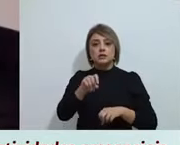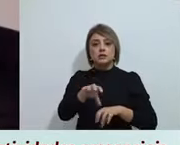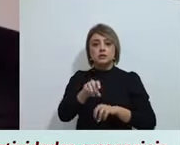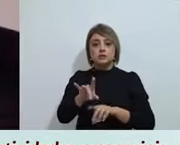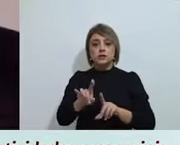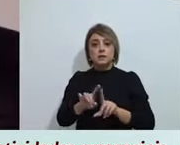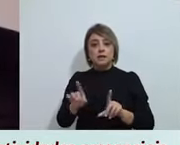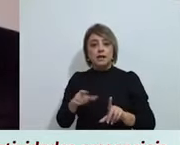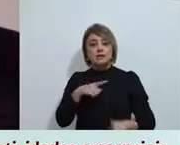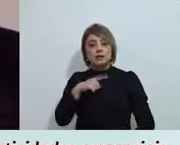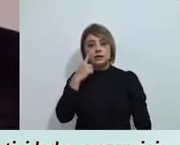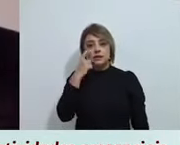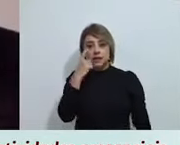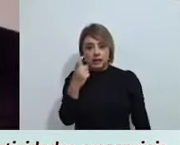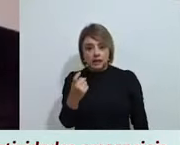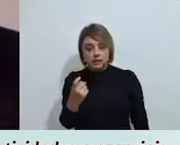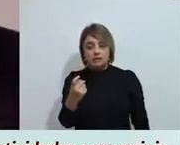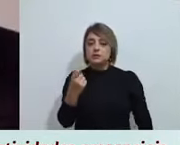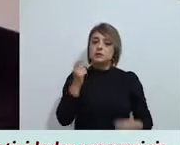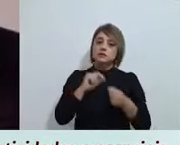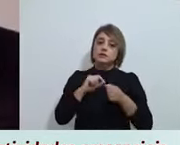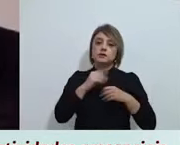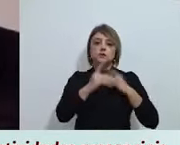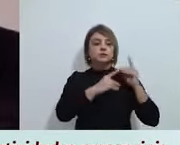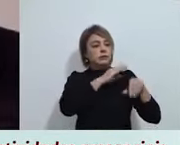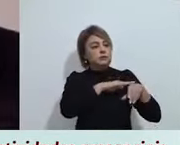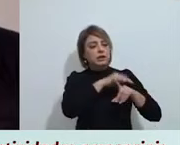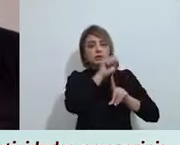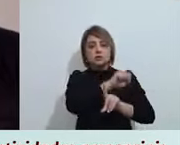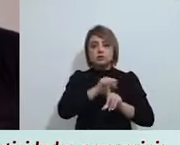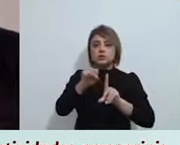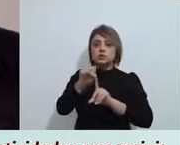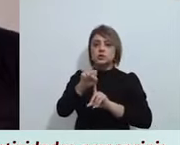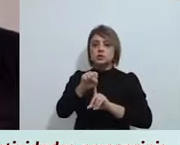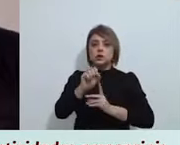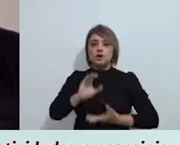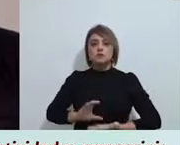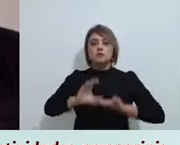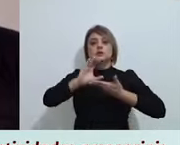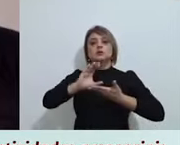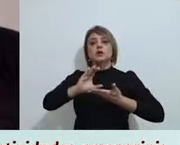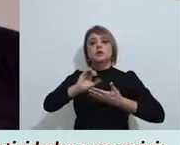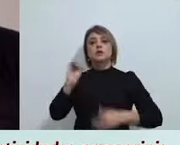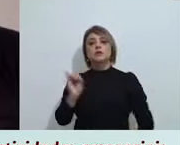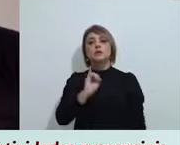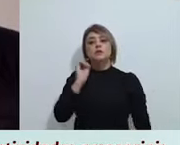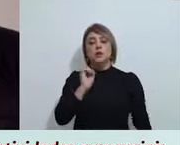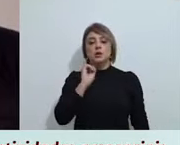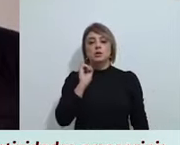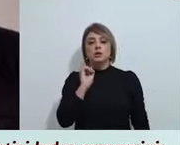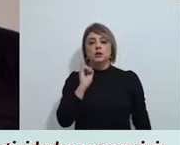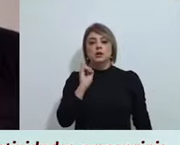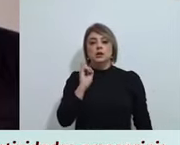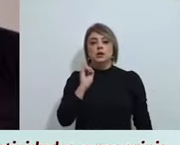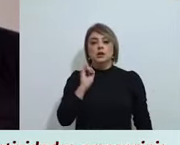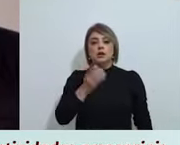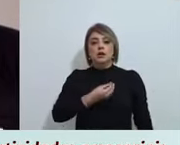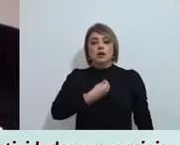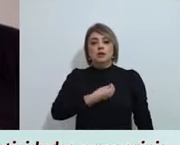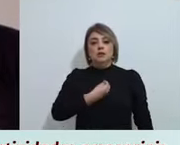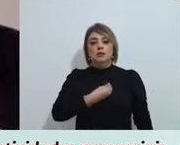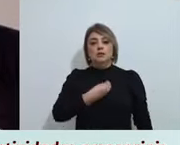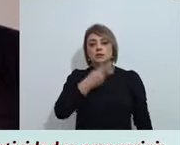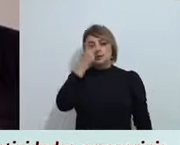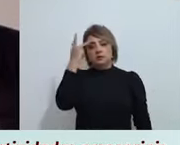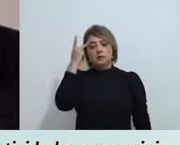tem interesse em fazer um debate social, cidadão, importante para a vida das pessoas.